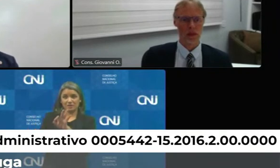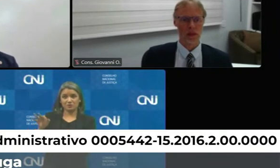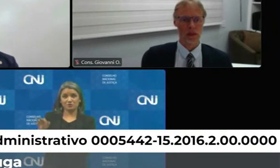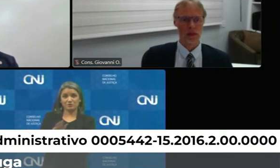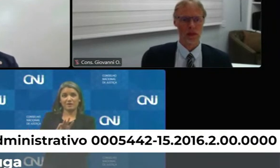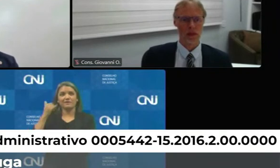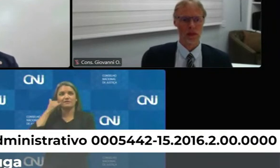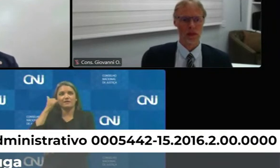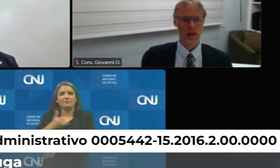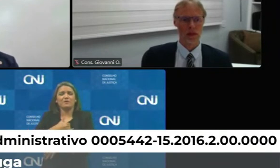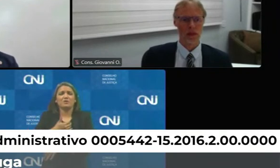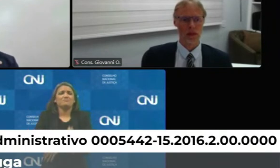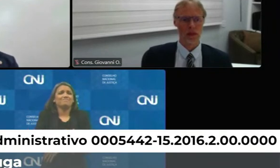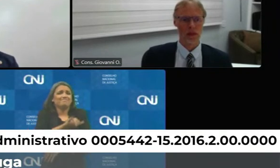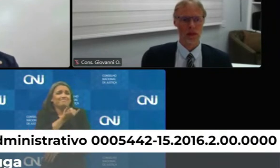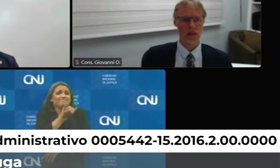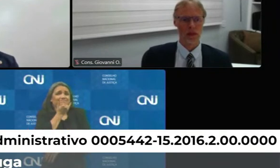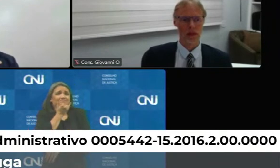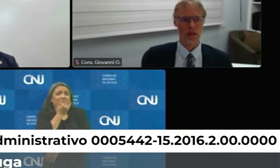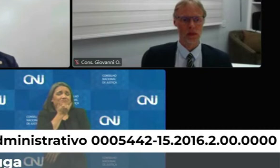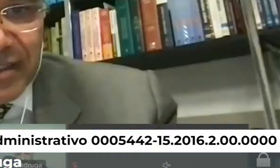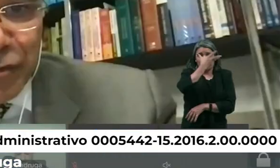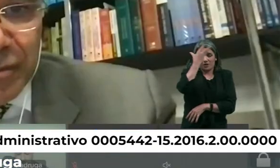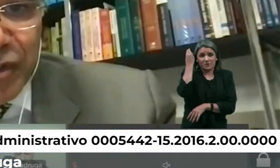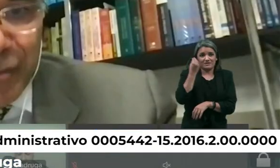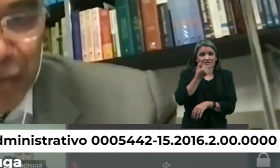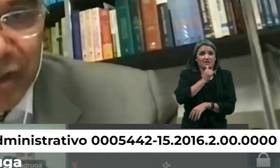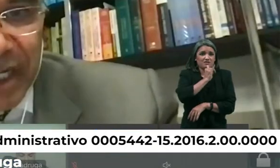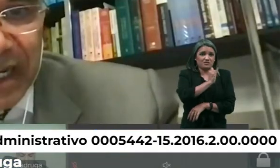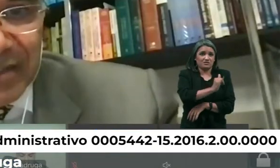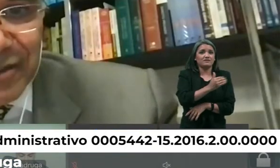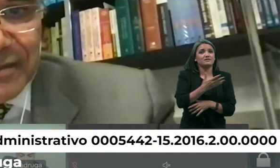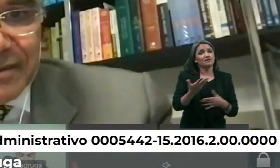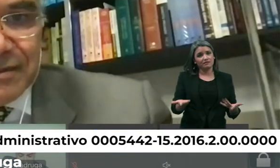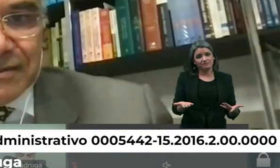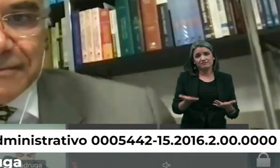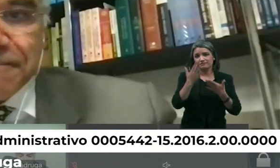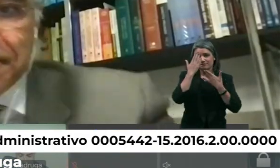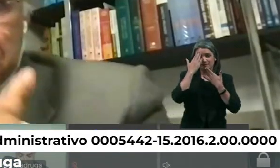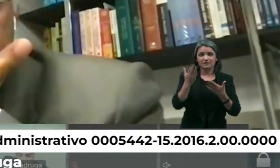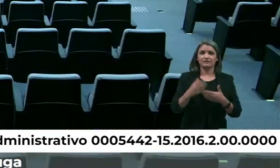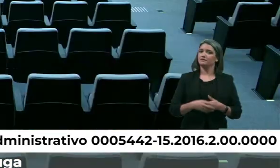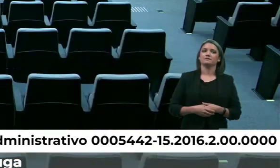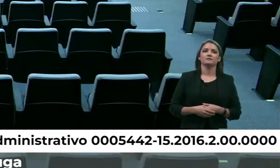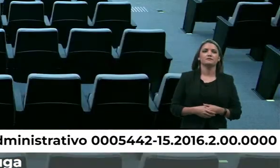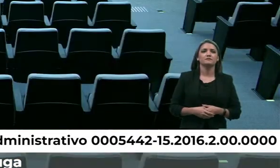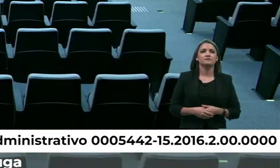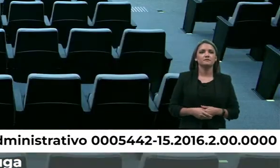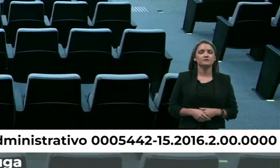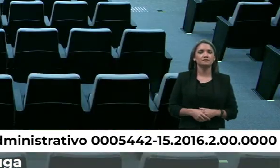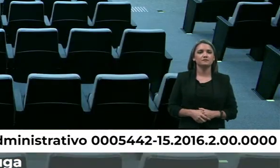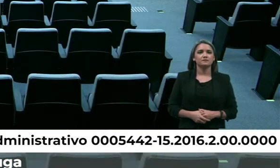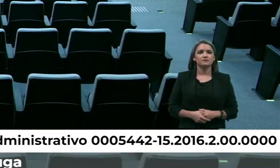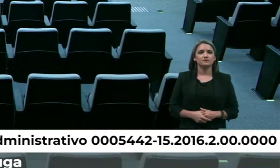advogado, me perdoe. Ele tem hoje é dia de sessão do tribunal. Muito obrigado. Obrigada, doutor Cristóvão.